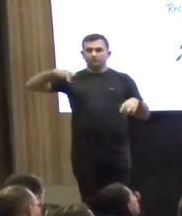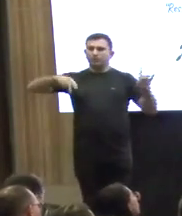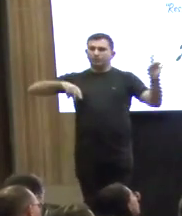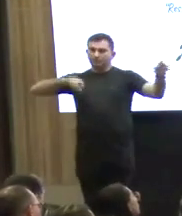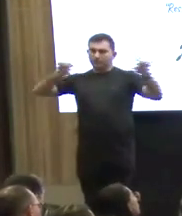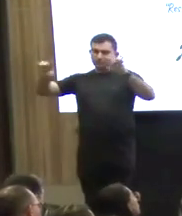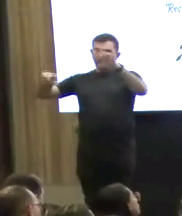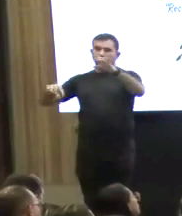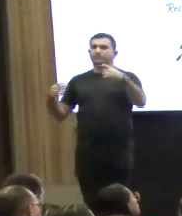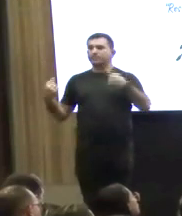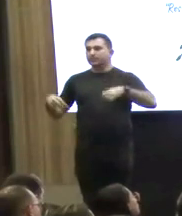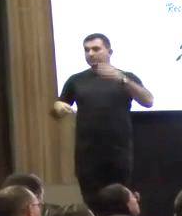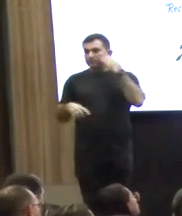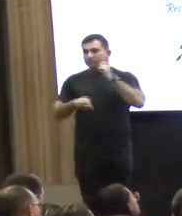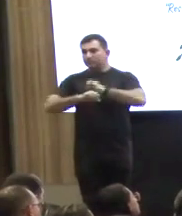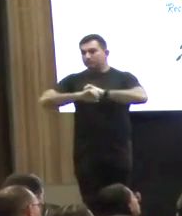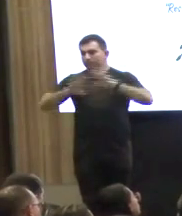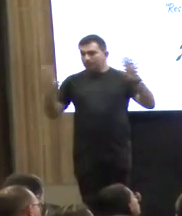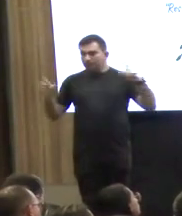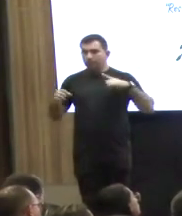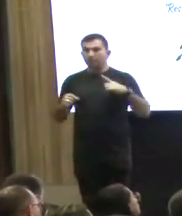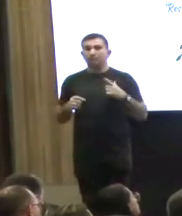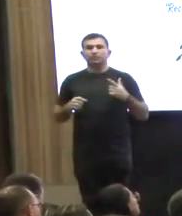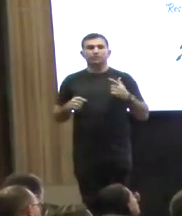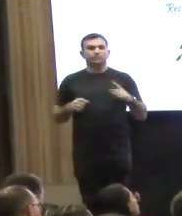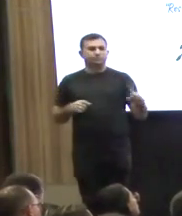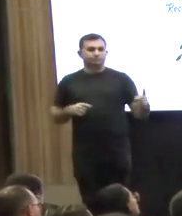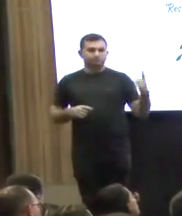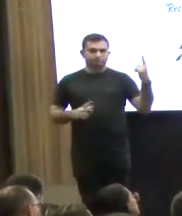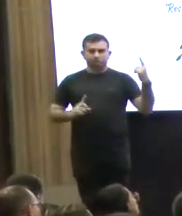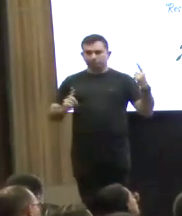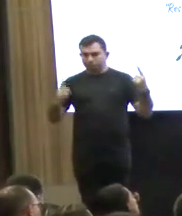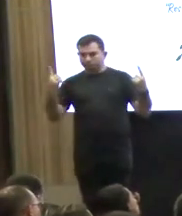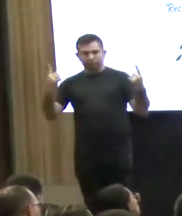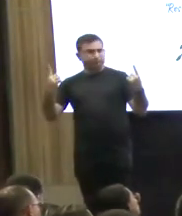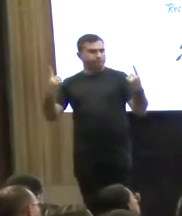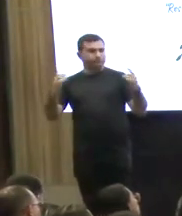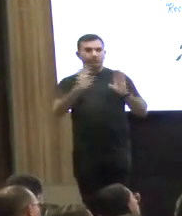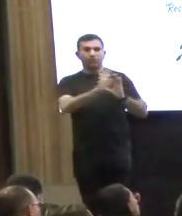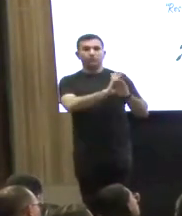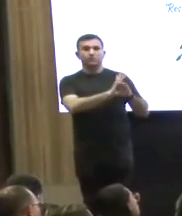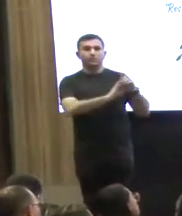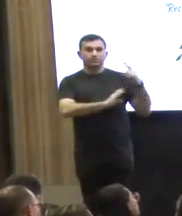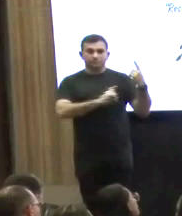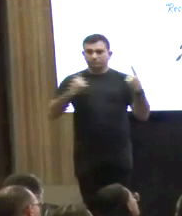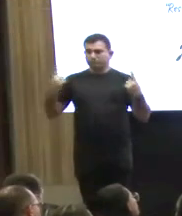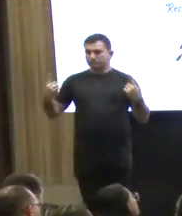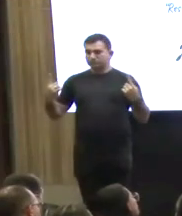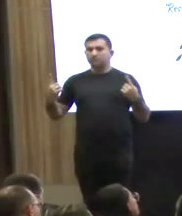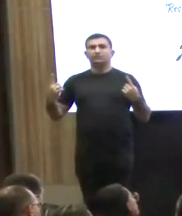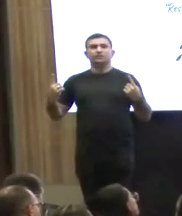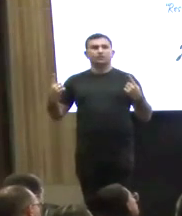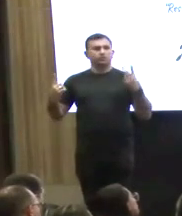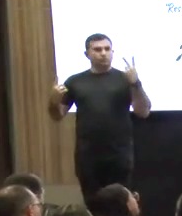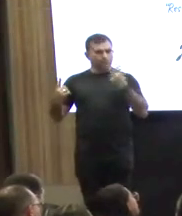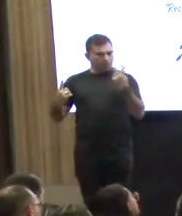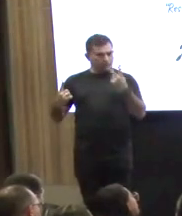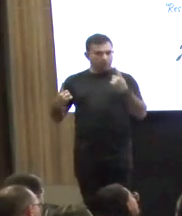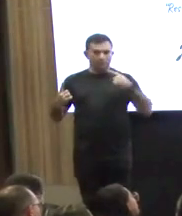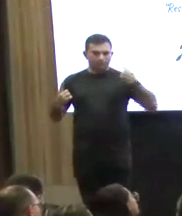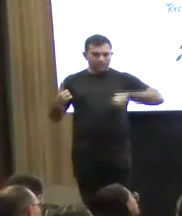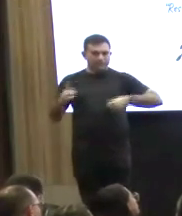a complexidade dessas duas ideias, digamos assim, desses dois conceitos, hoje, no contexto em que nós